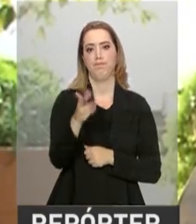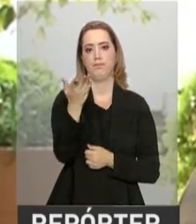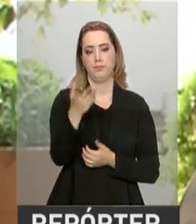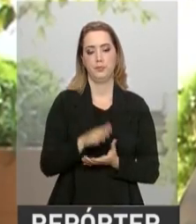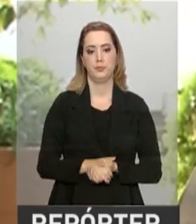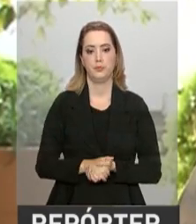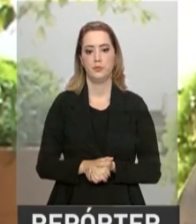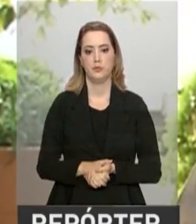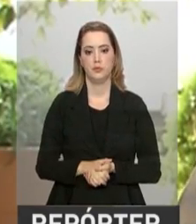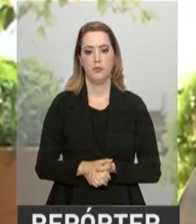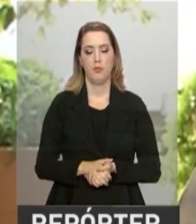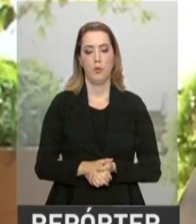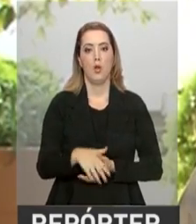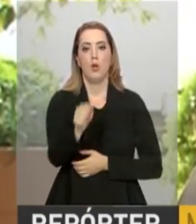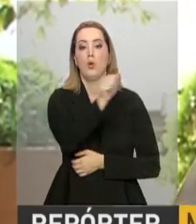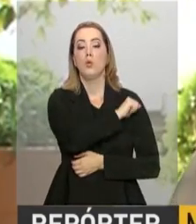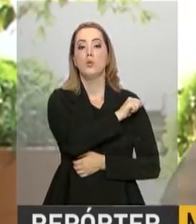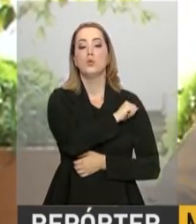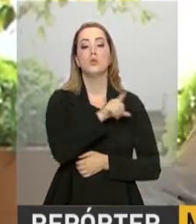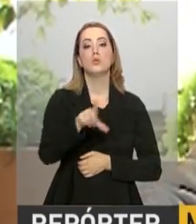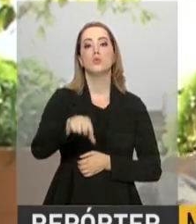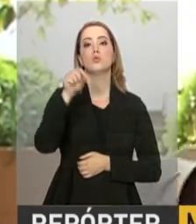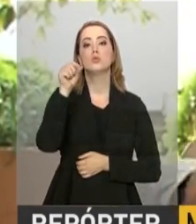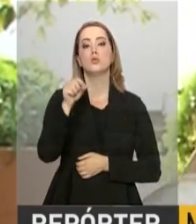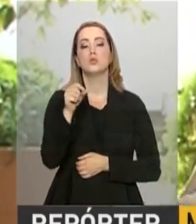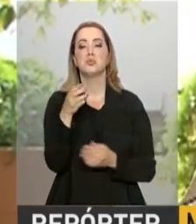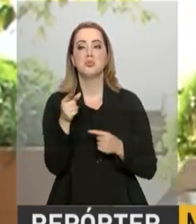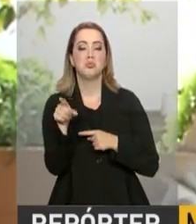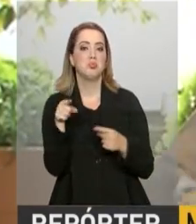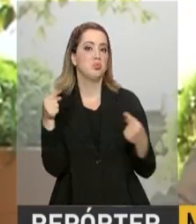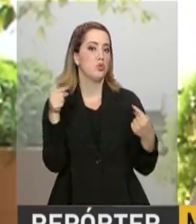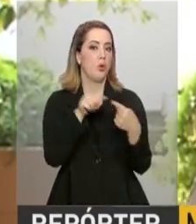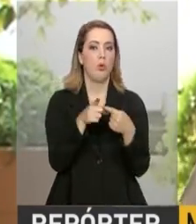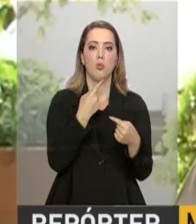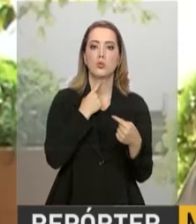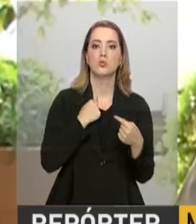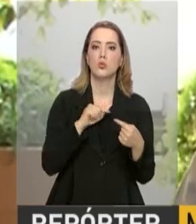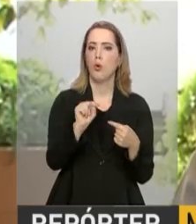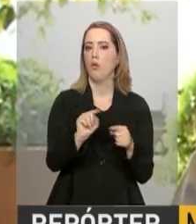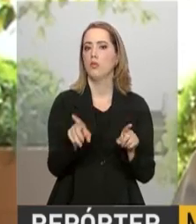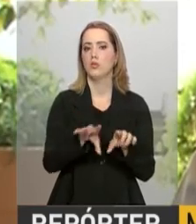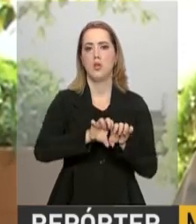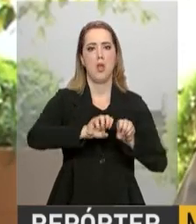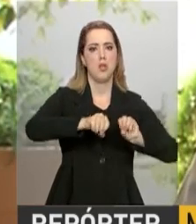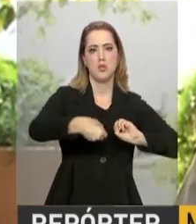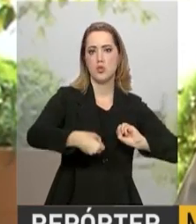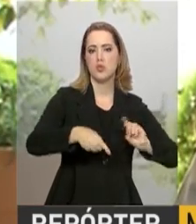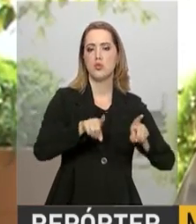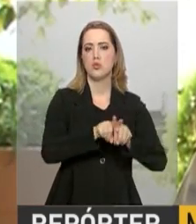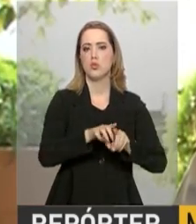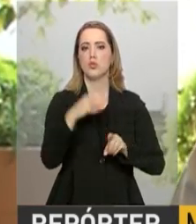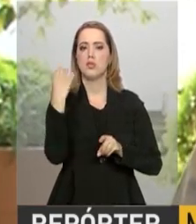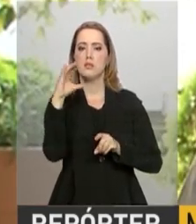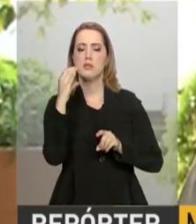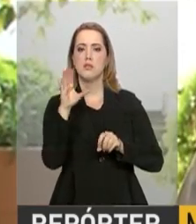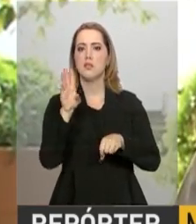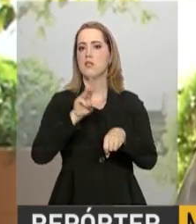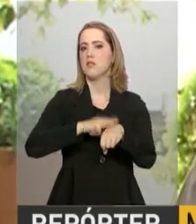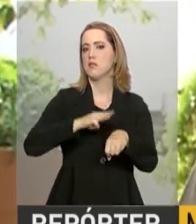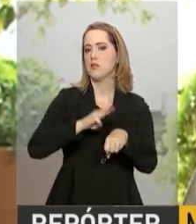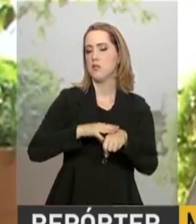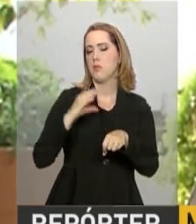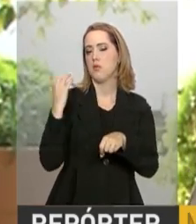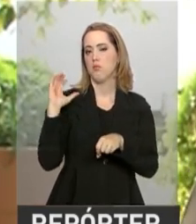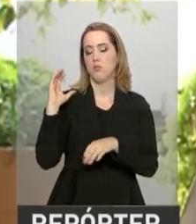escolhe de acordo com o seu interesse se ele vai fazer um curso de engenharia ele vai trabalhar mais as ciências ates e da